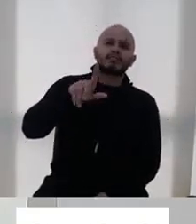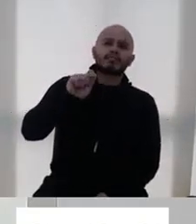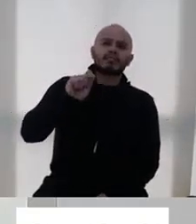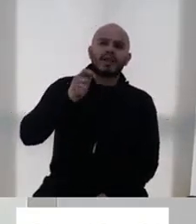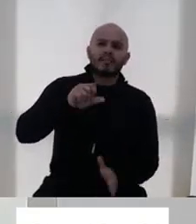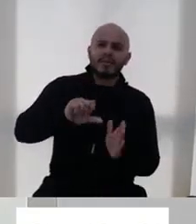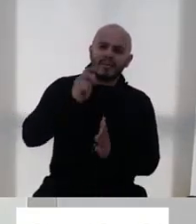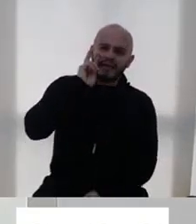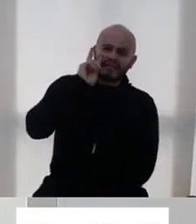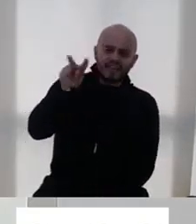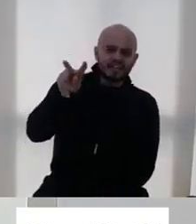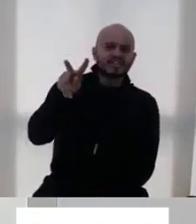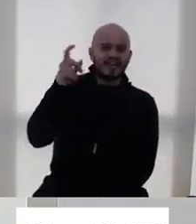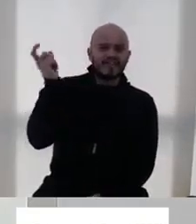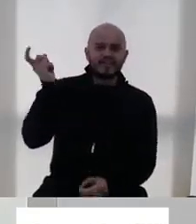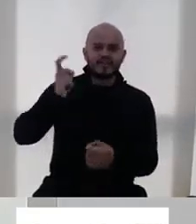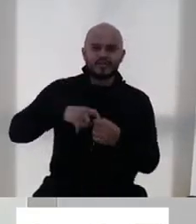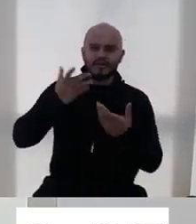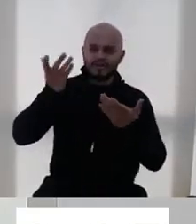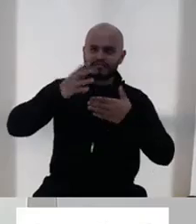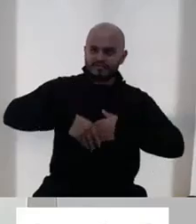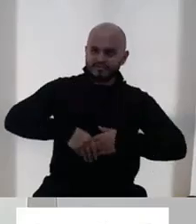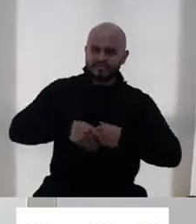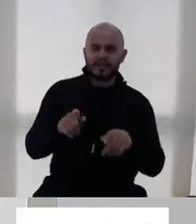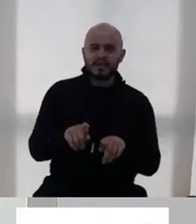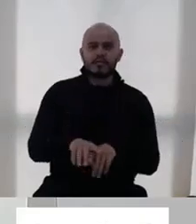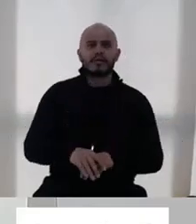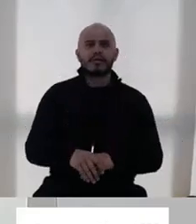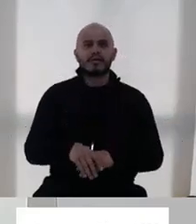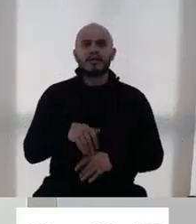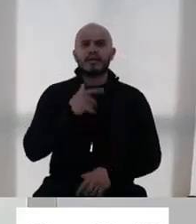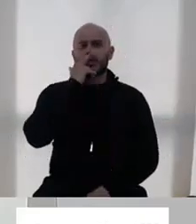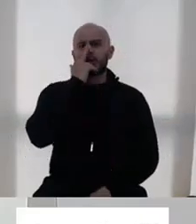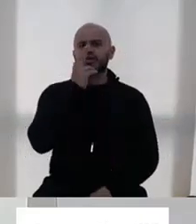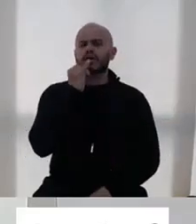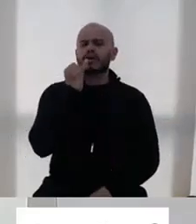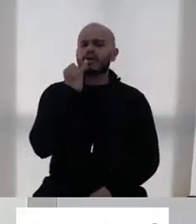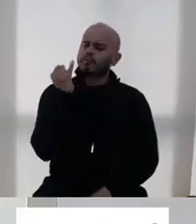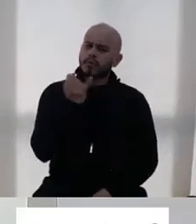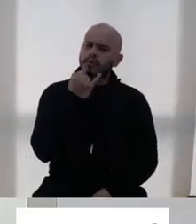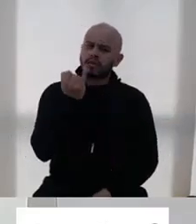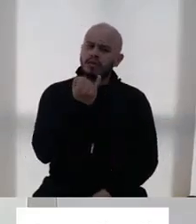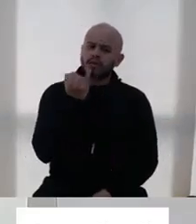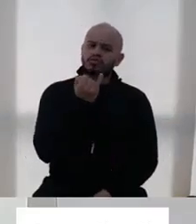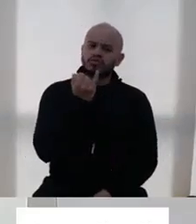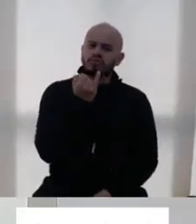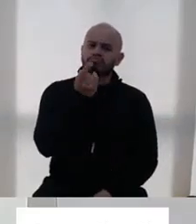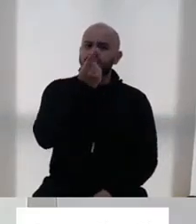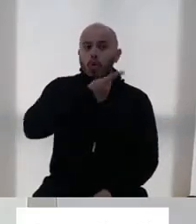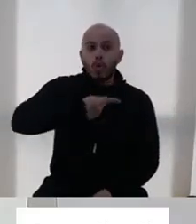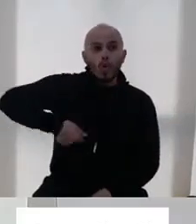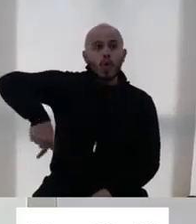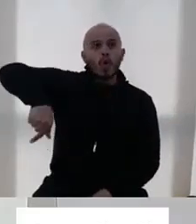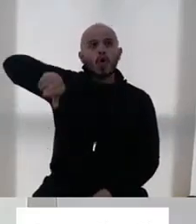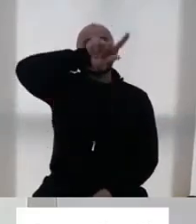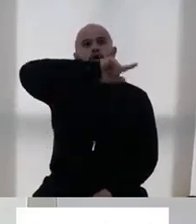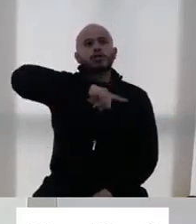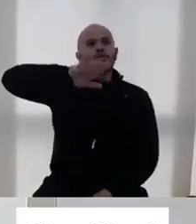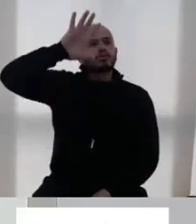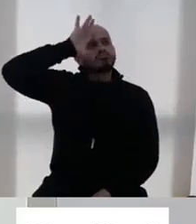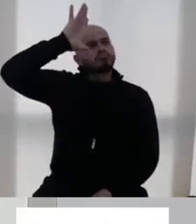voltou, queria cumprimentá-la também, e acho que é importante que todos nós pensemos o que eu